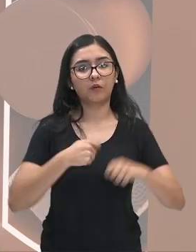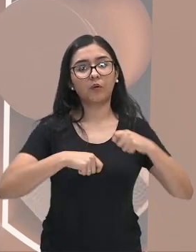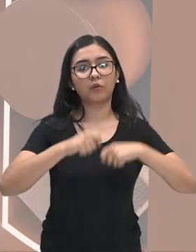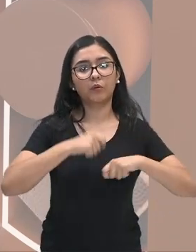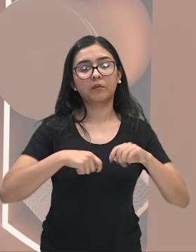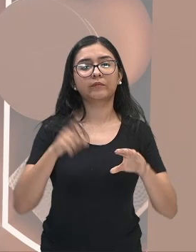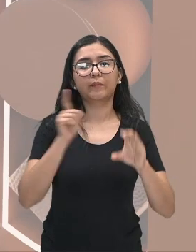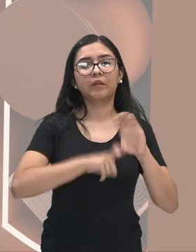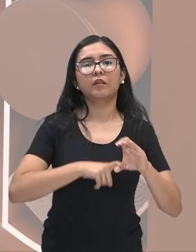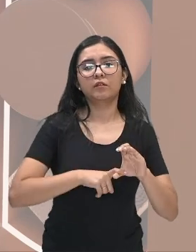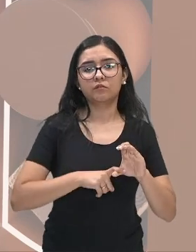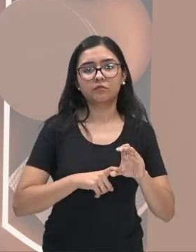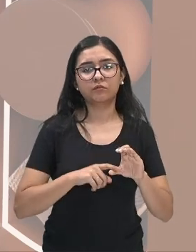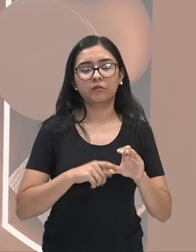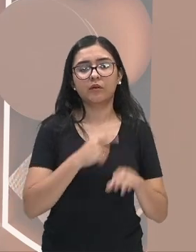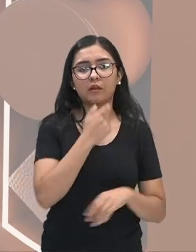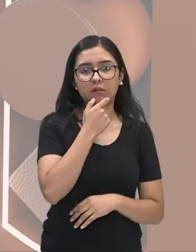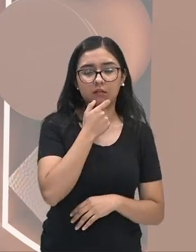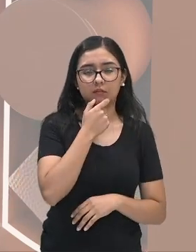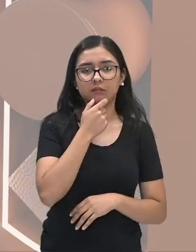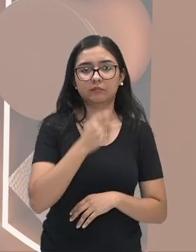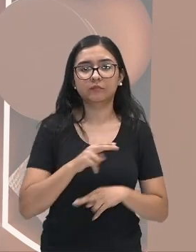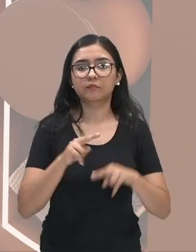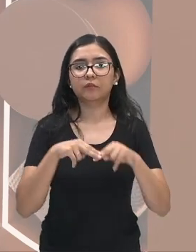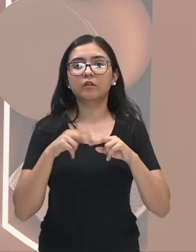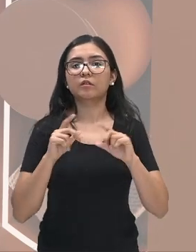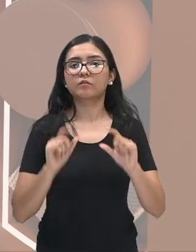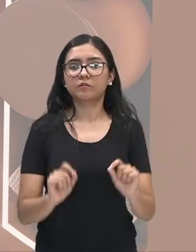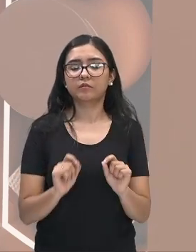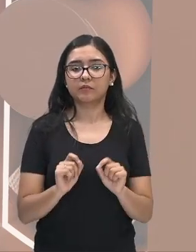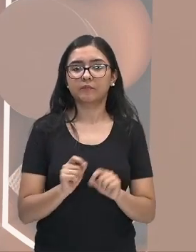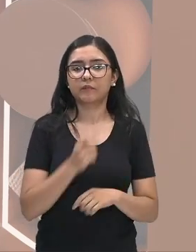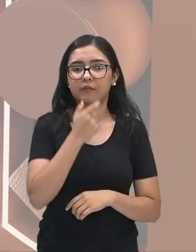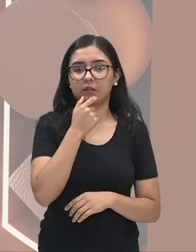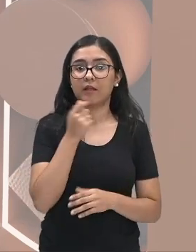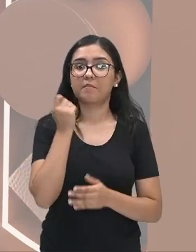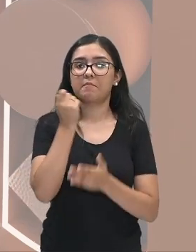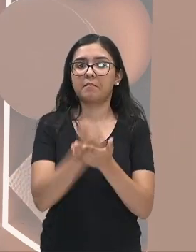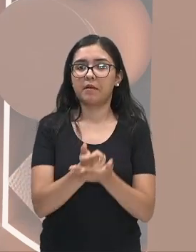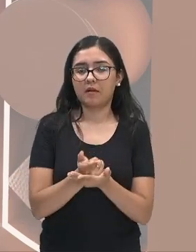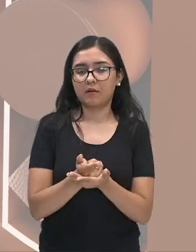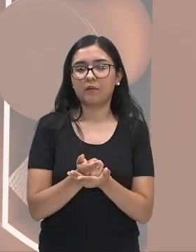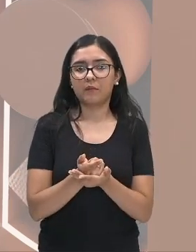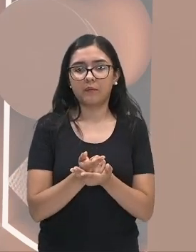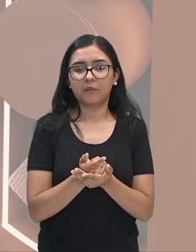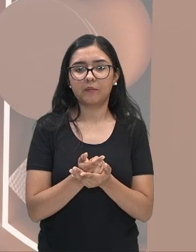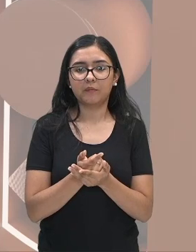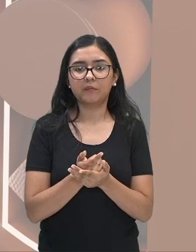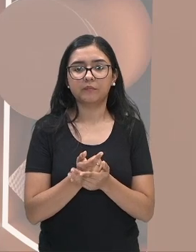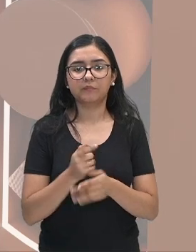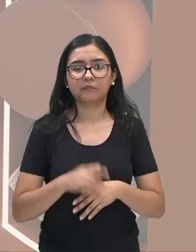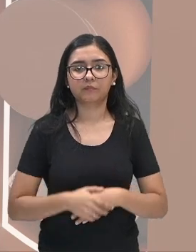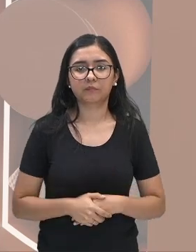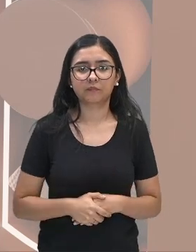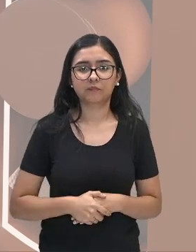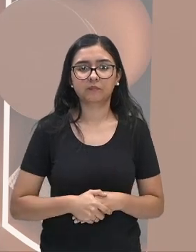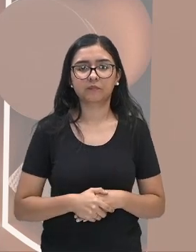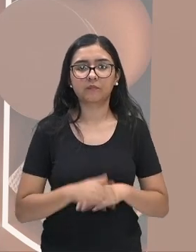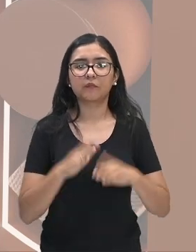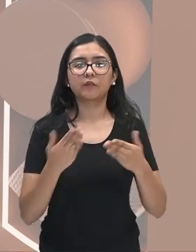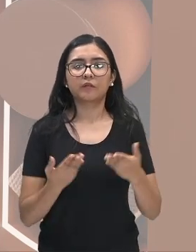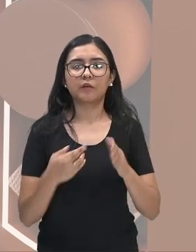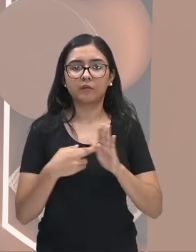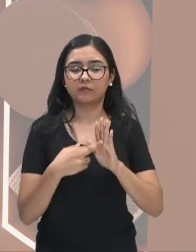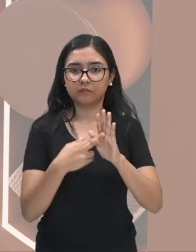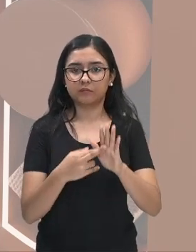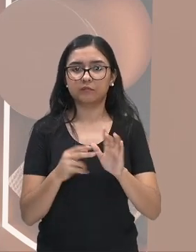economicamente, financeiramente com a Inglaterra, porque a Inglaterra como que pagou, né, o reconhecimento aí da